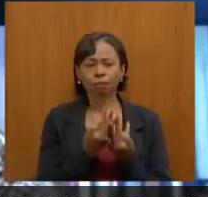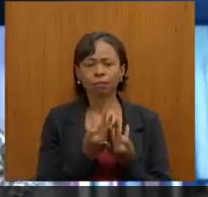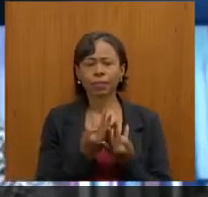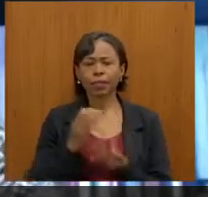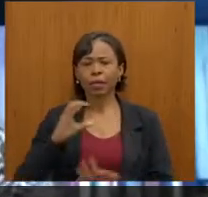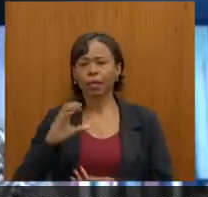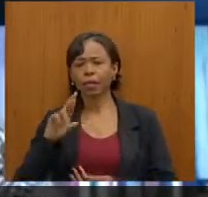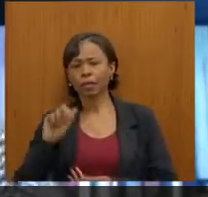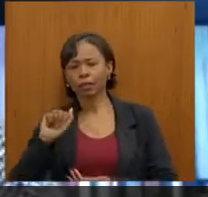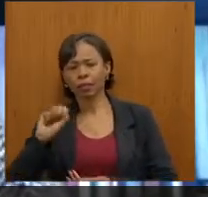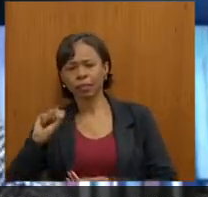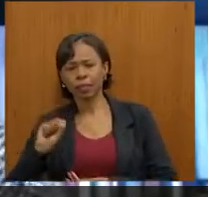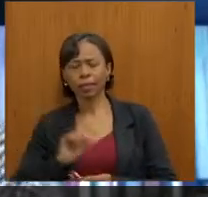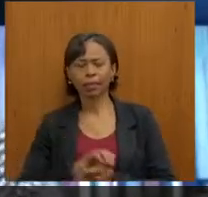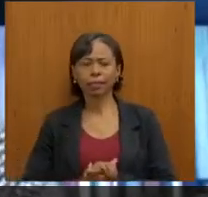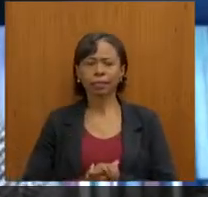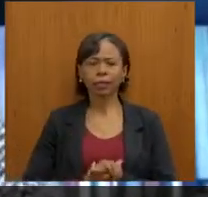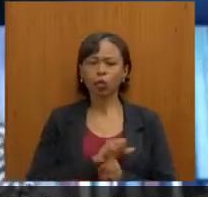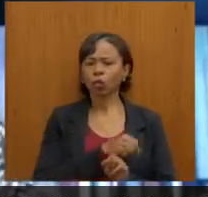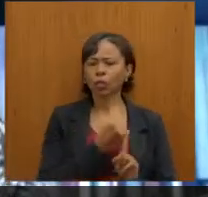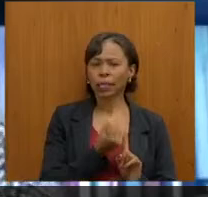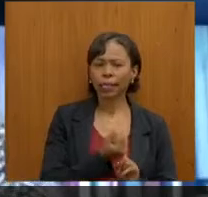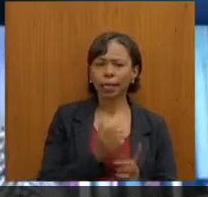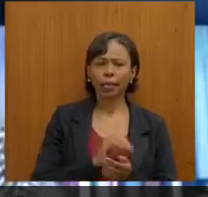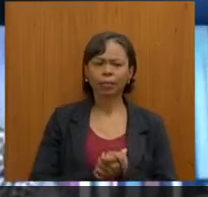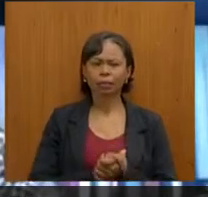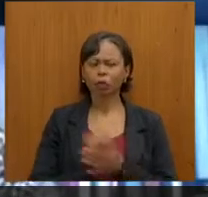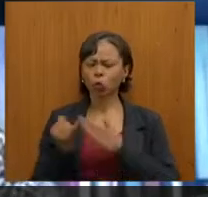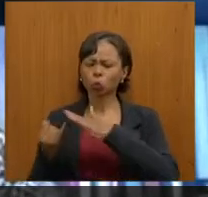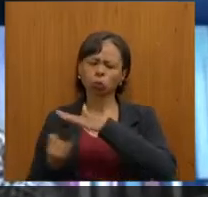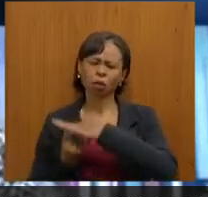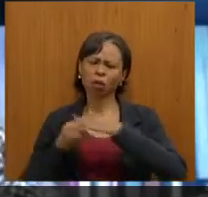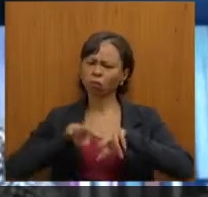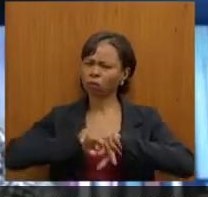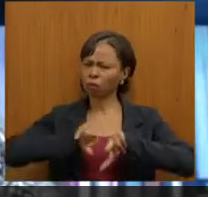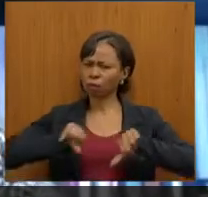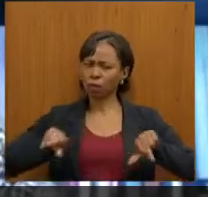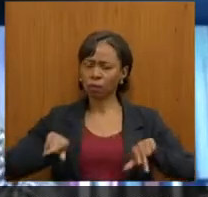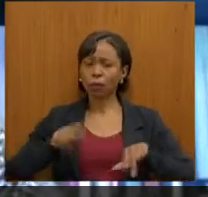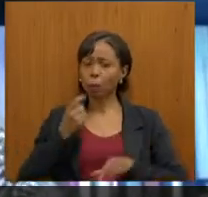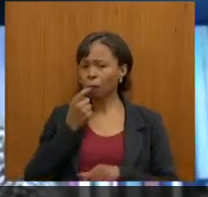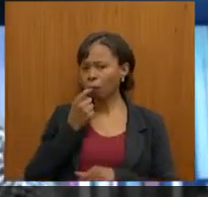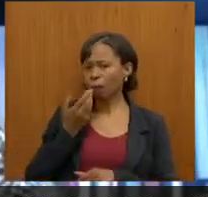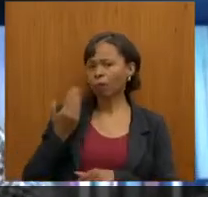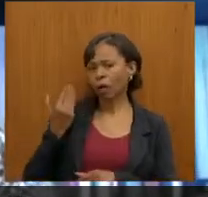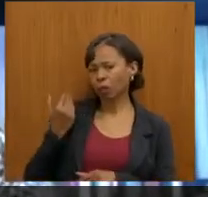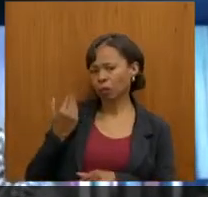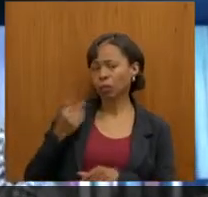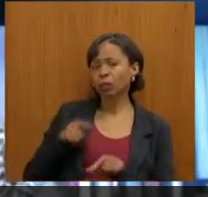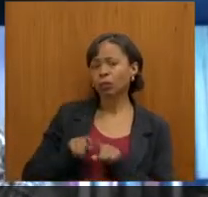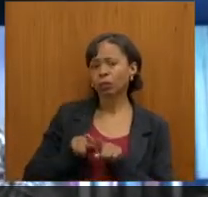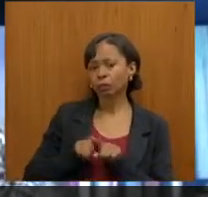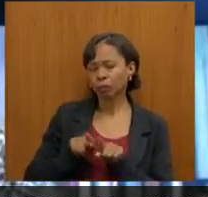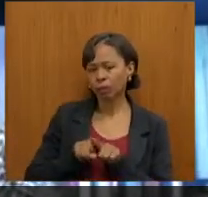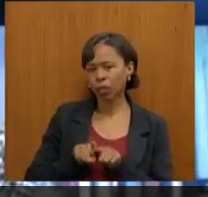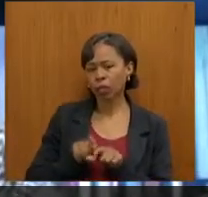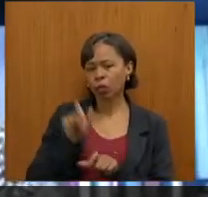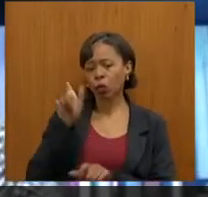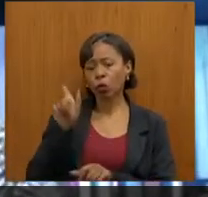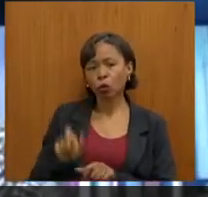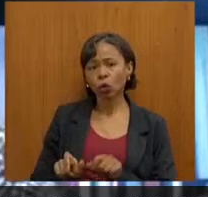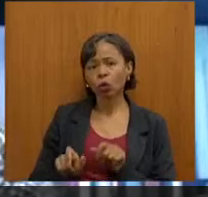civil várias entidades e agora mais recentemente inclusive é representantes de